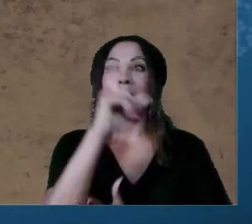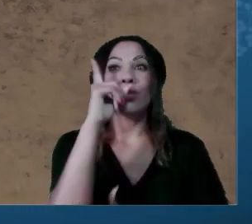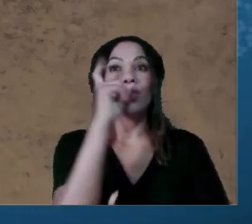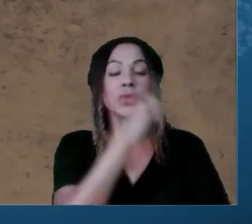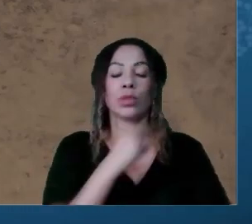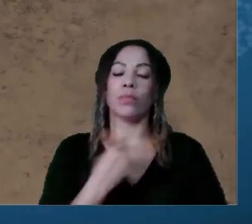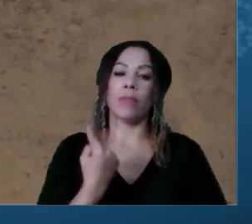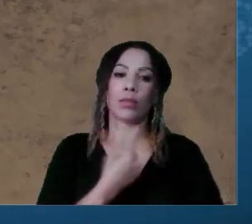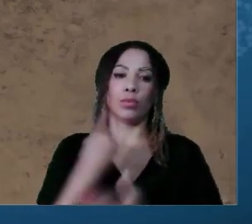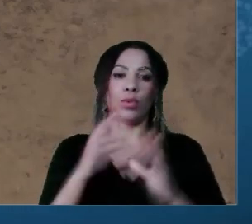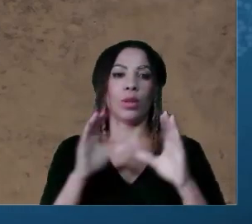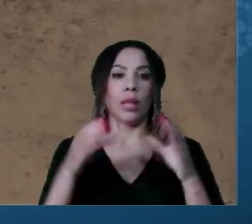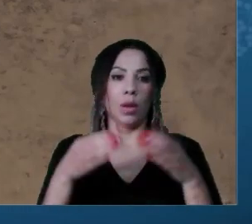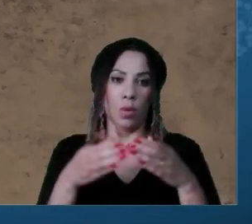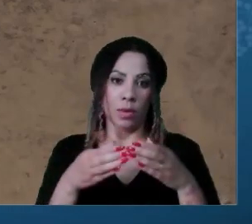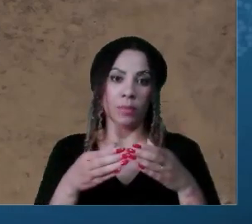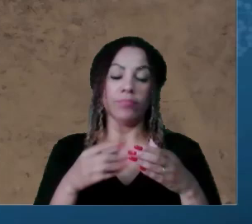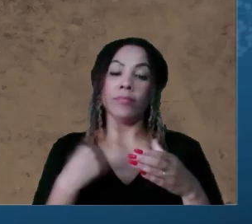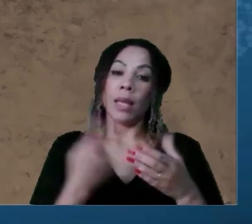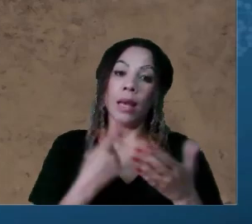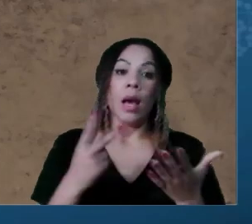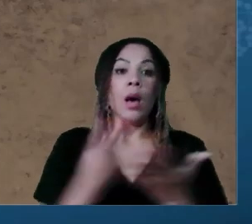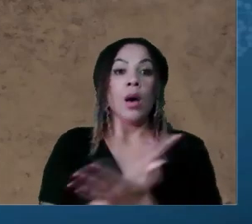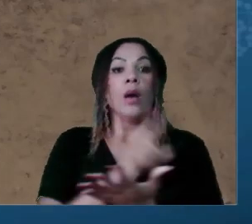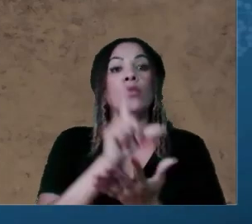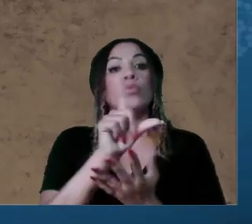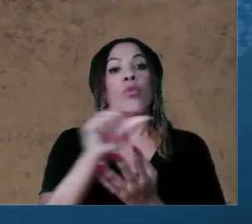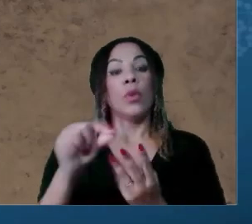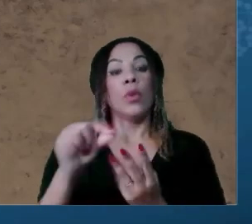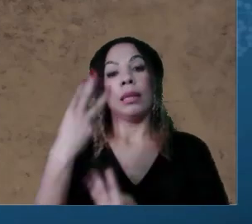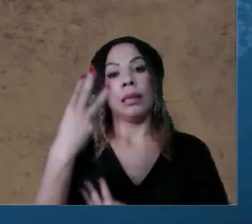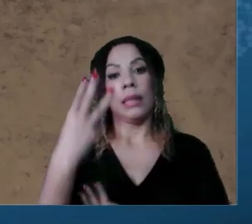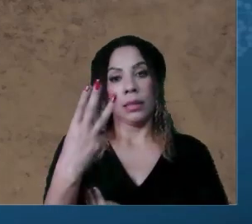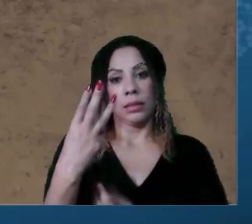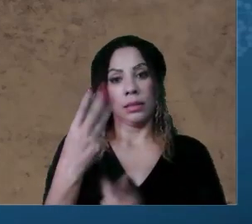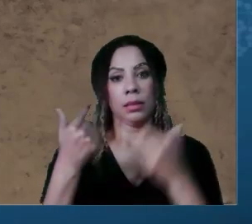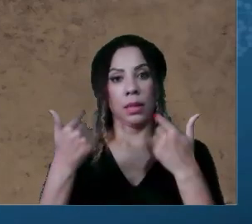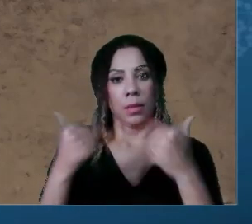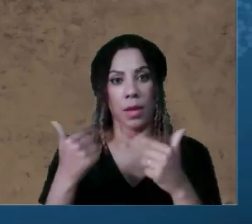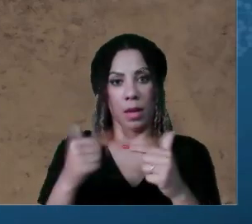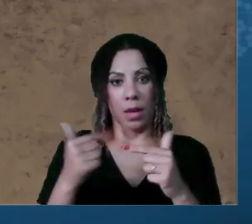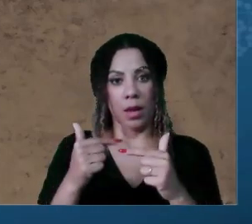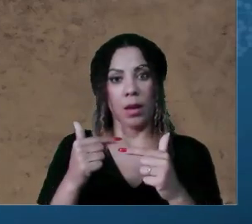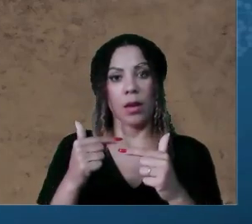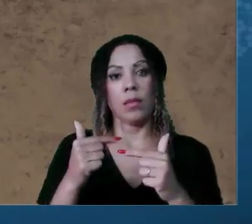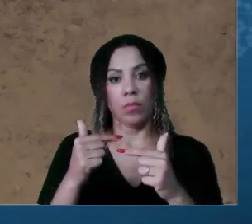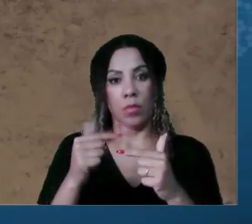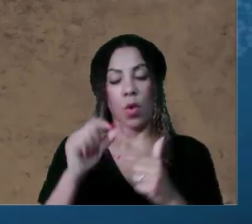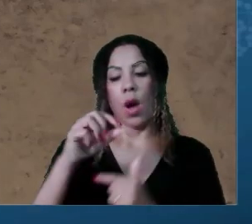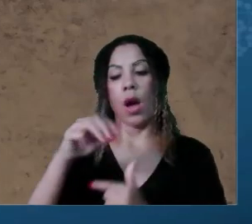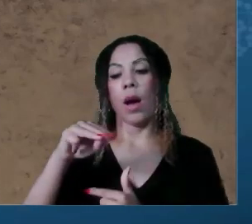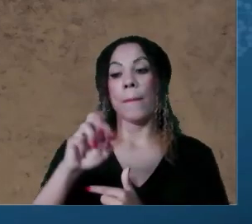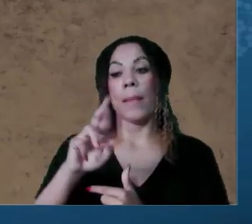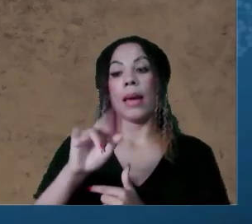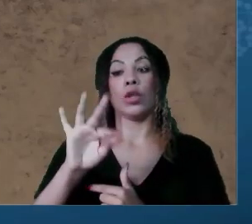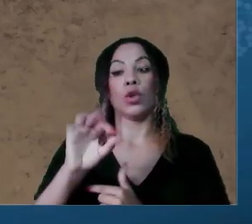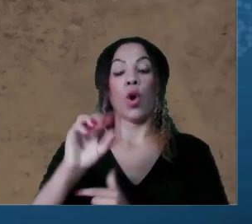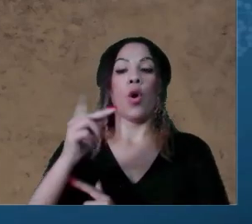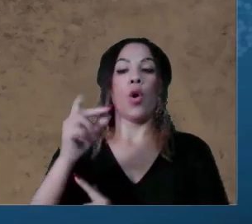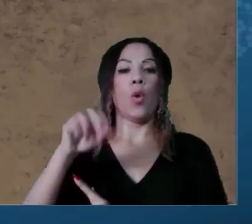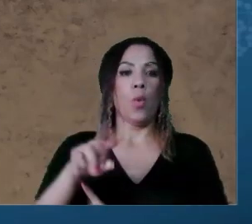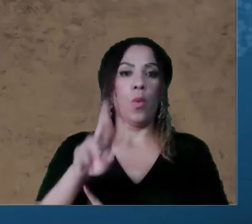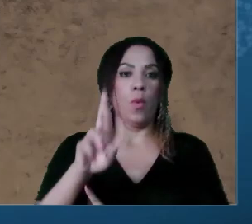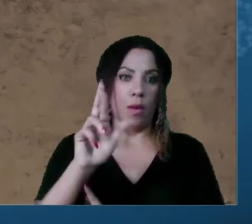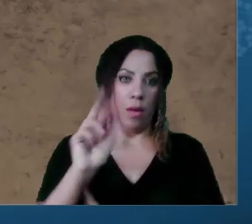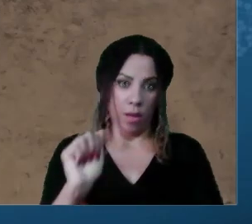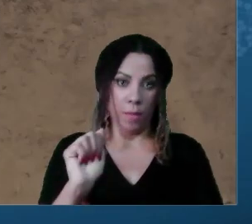gente terminou selecionando 3 trabalhos com mérito de honra. Então,